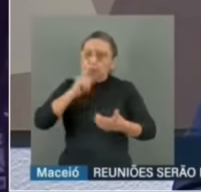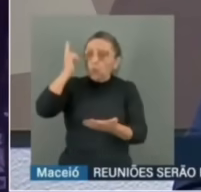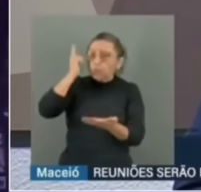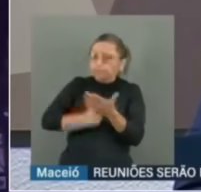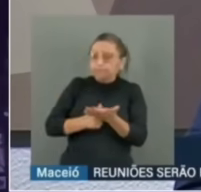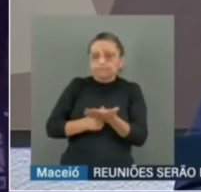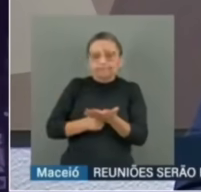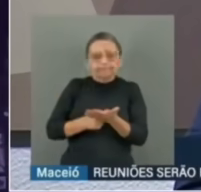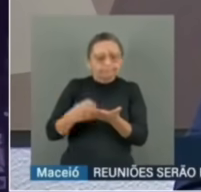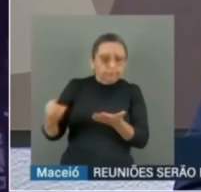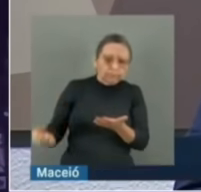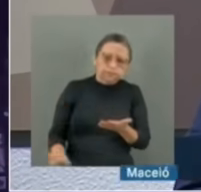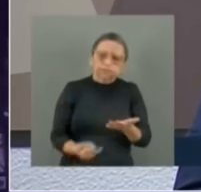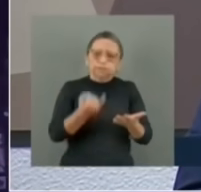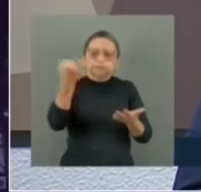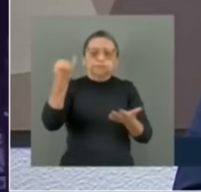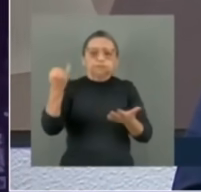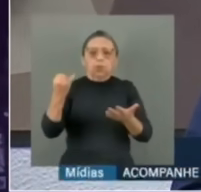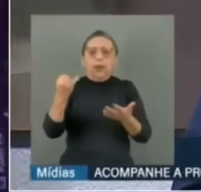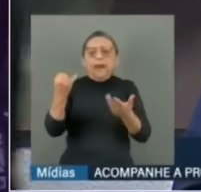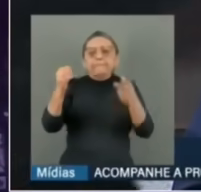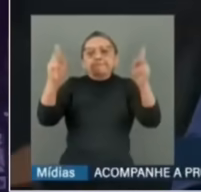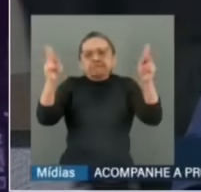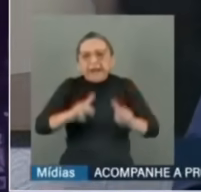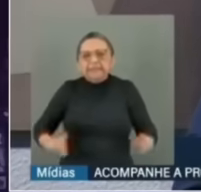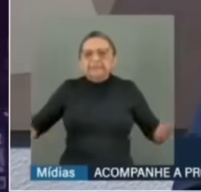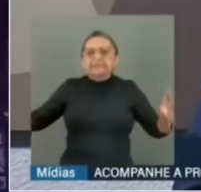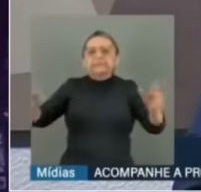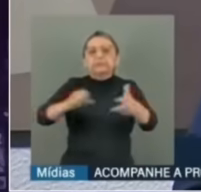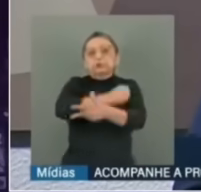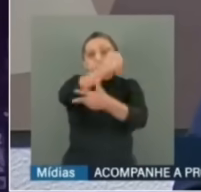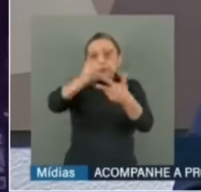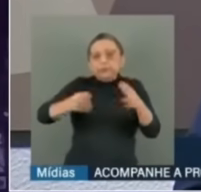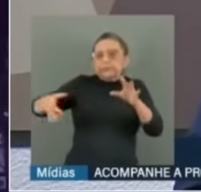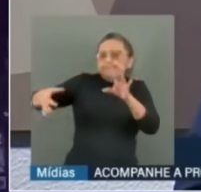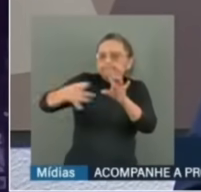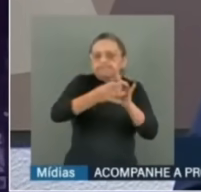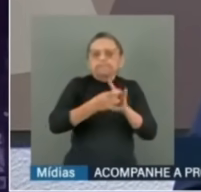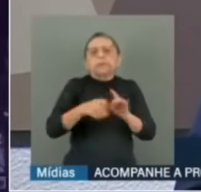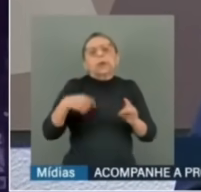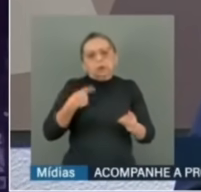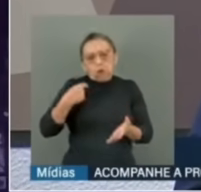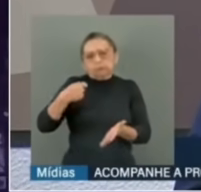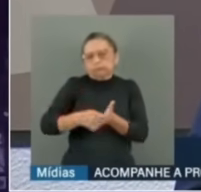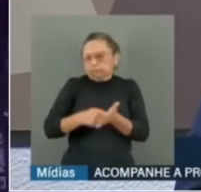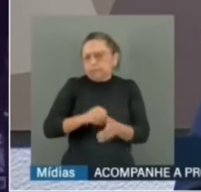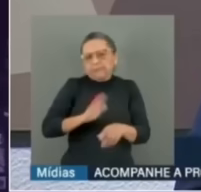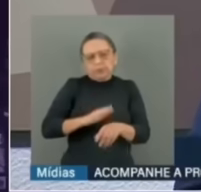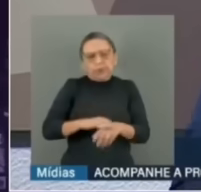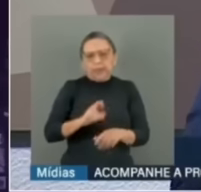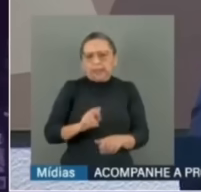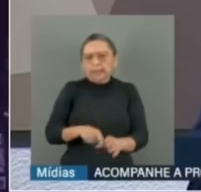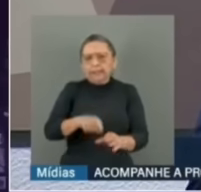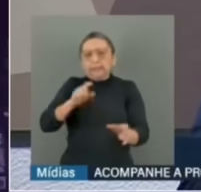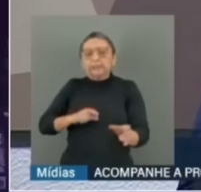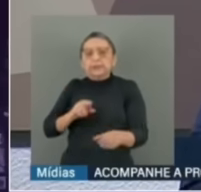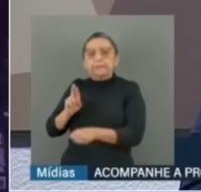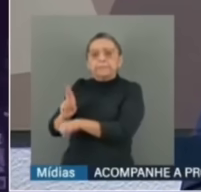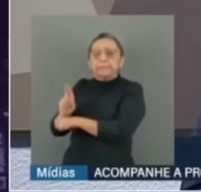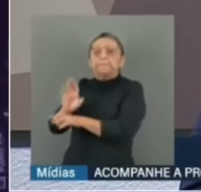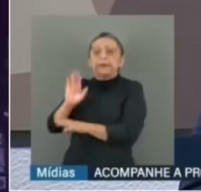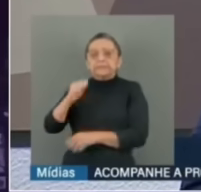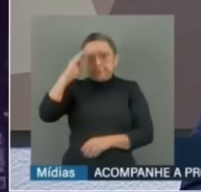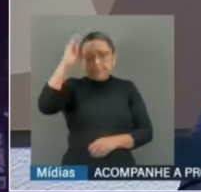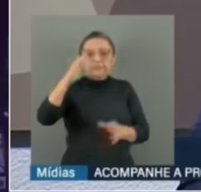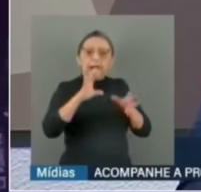reclinável com a harmonia entre os poderes é nosso dever fazer com que a independência seja preservada mas sobretudo